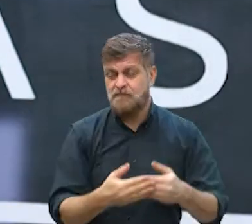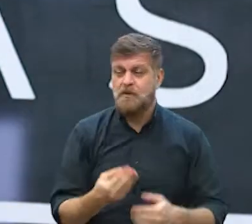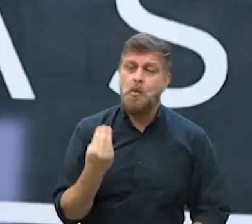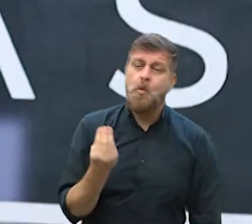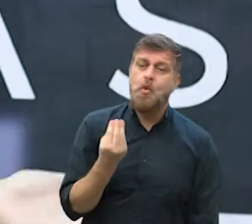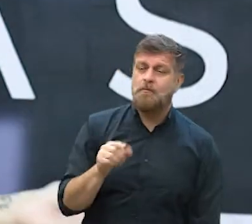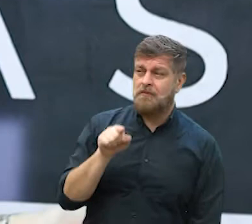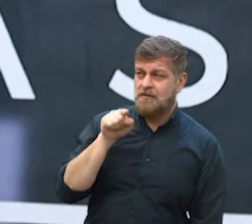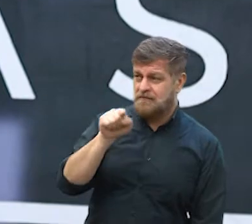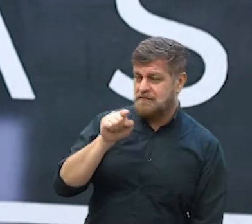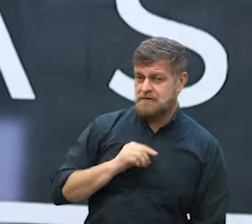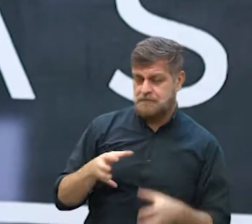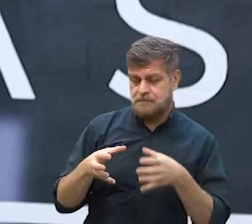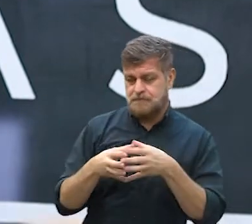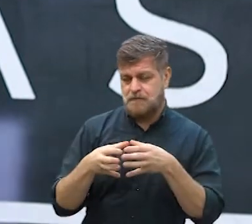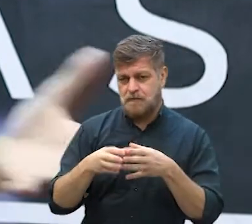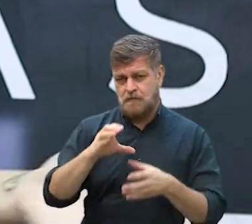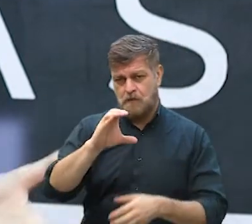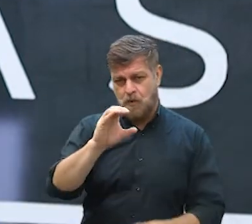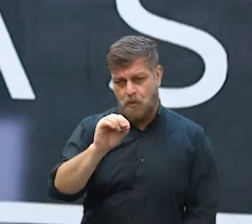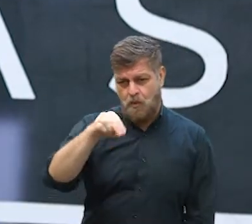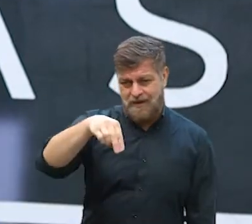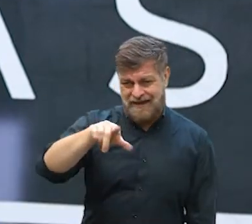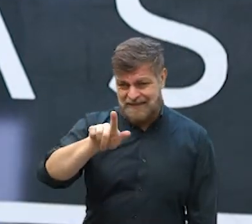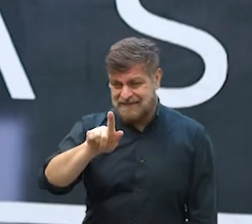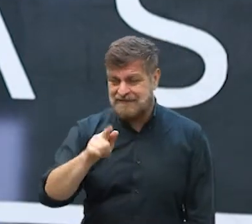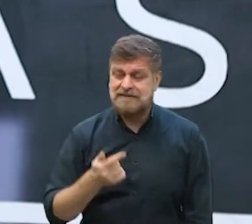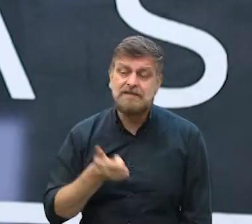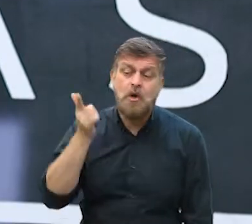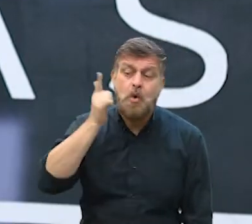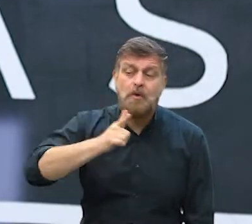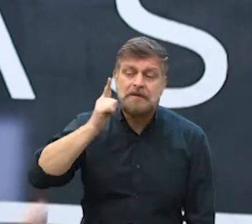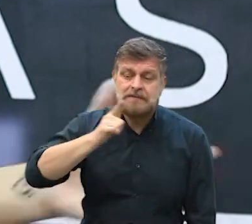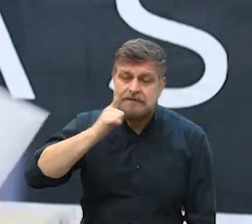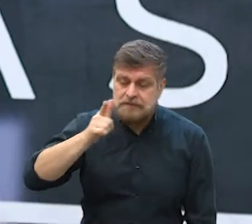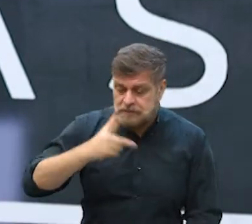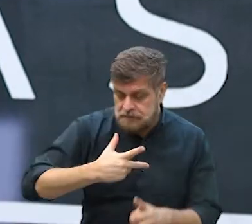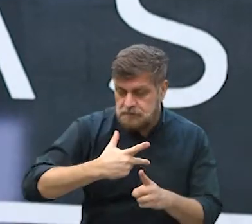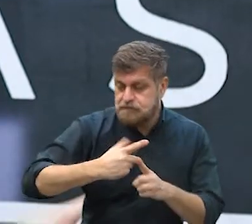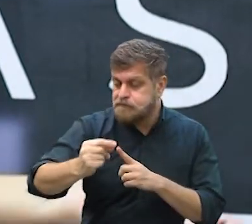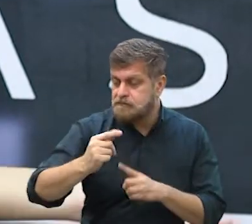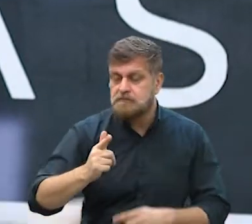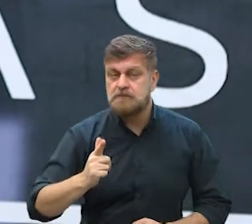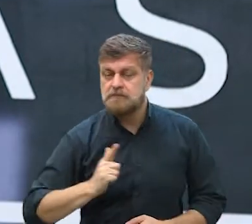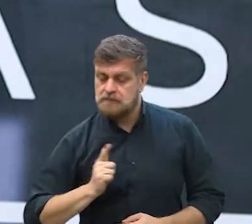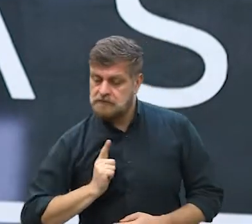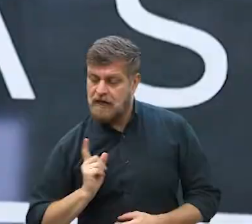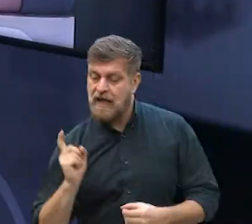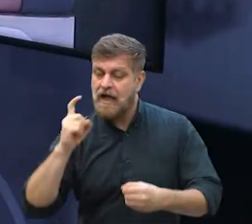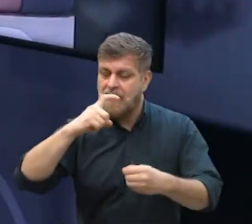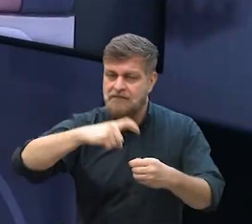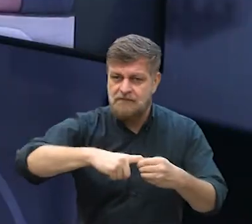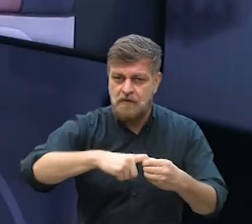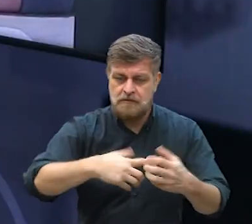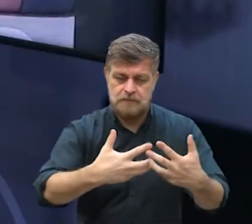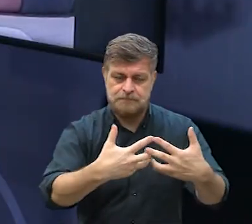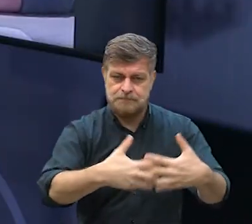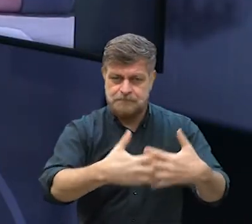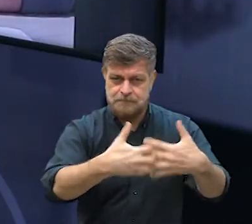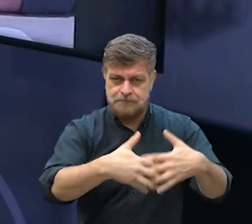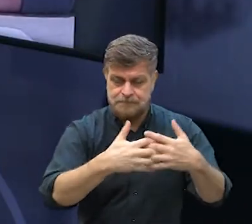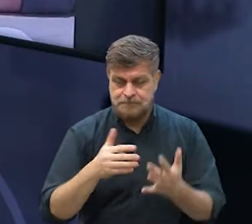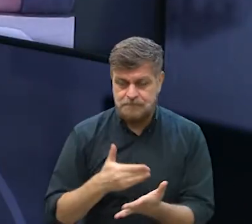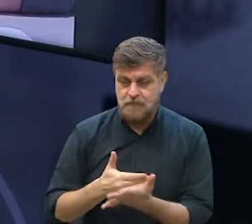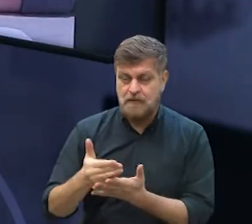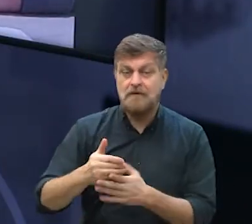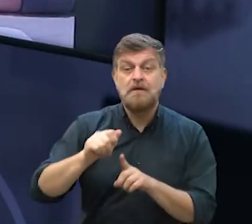enquanto uma ONG, conseguiu pilotar isso e como é que foi o retorno também, né? Que infelizmente aconteceu